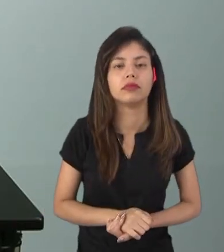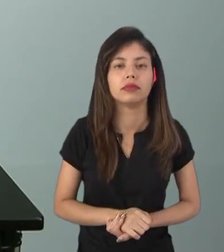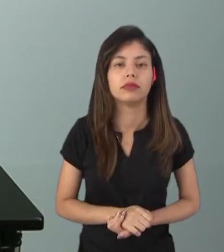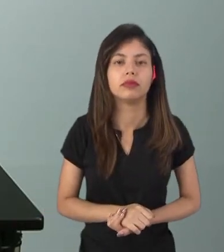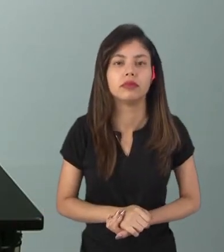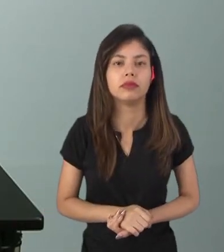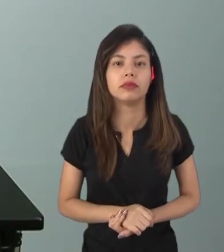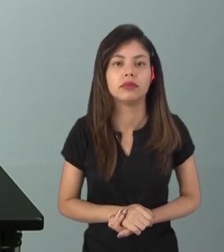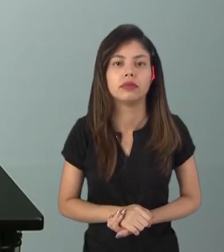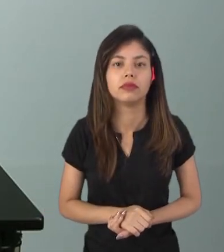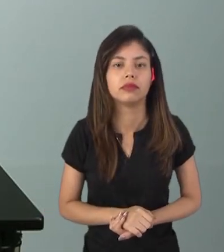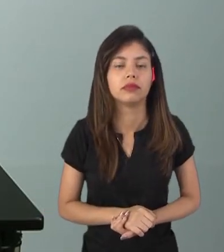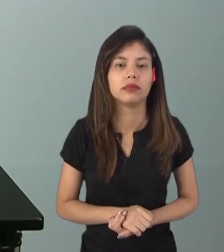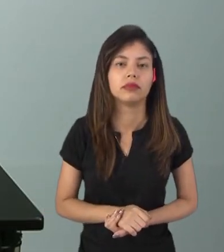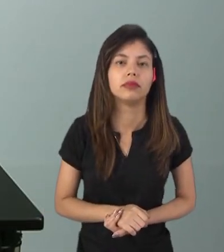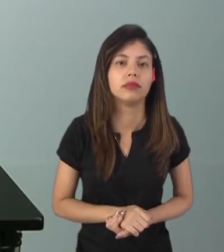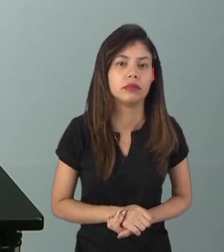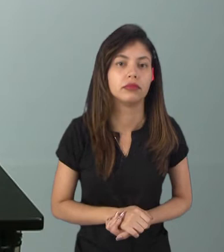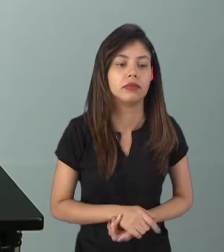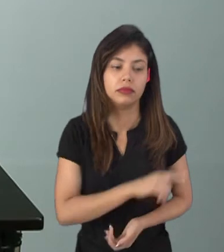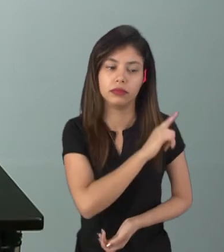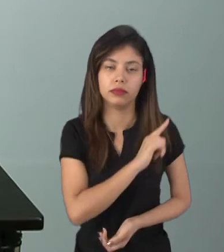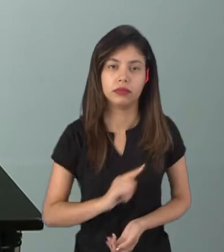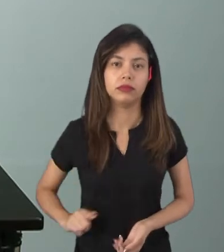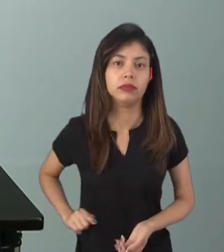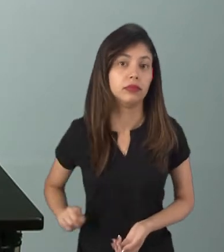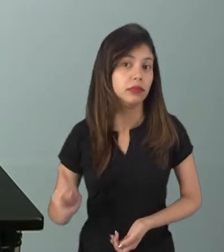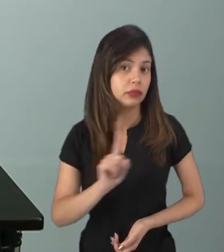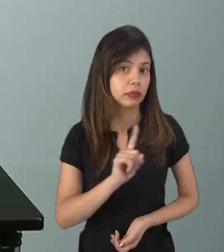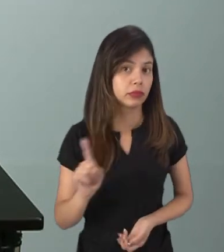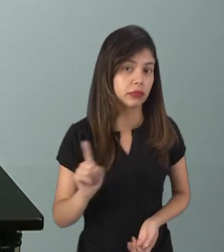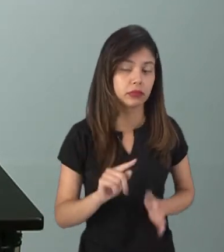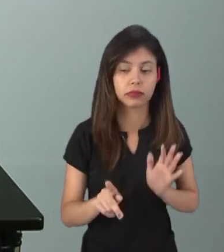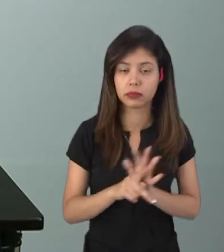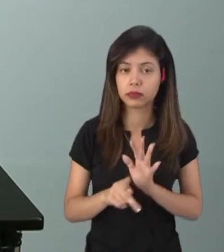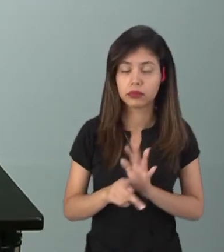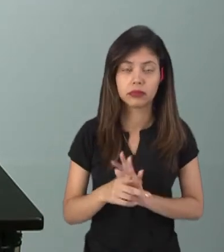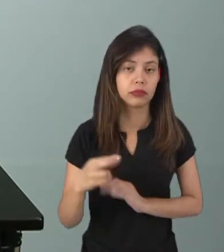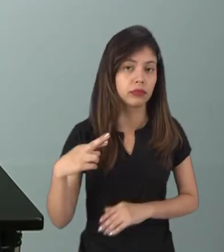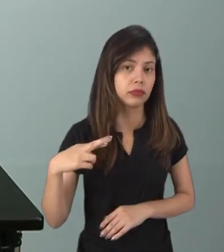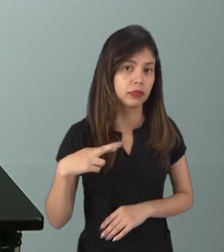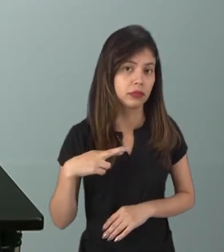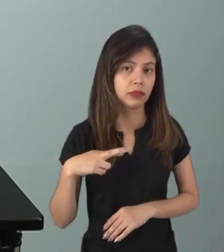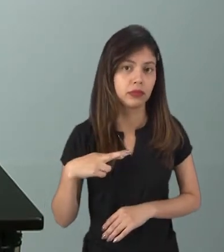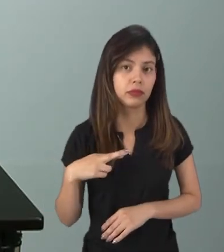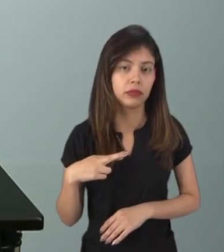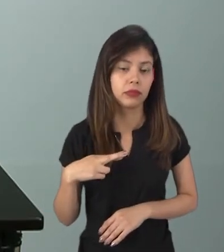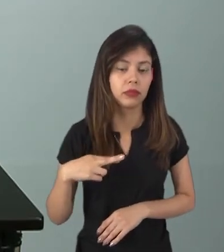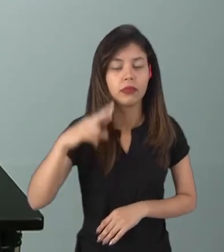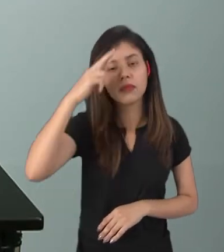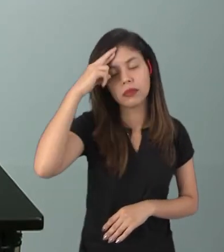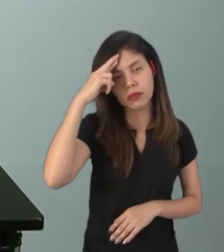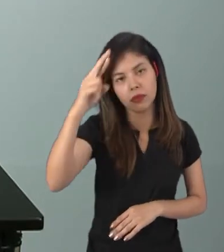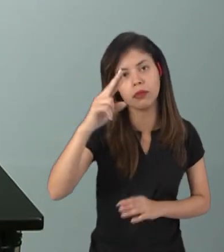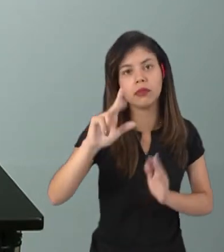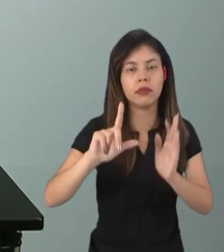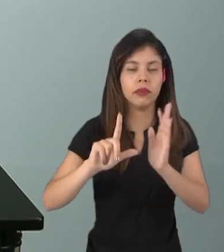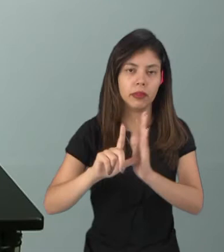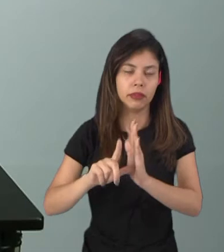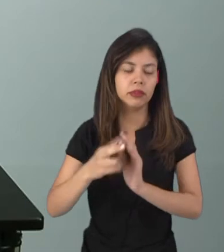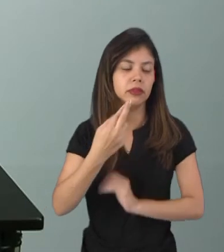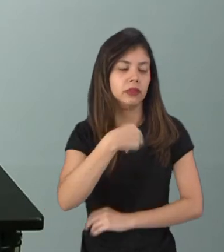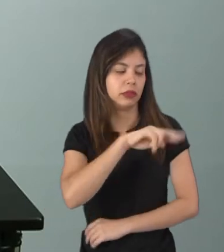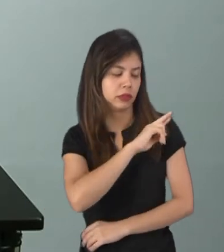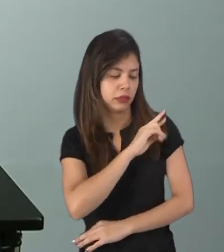uma loja? É o governo? Não, porque é uma propriedade particular. Então, o dono da loja é